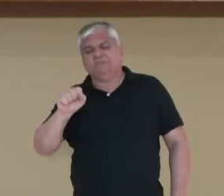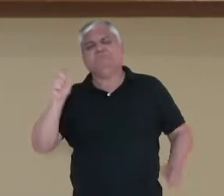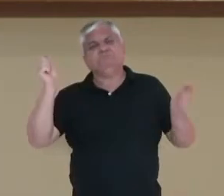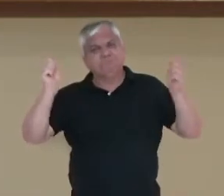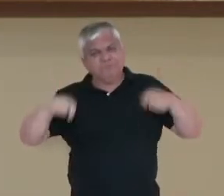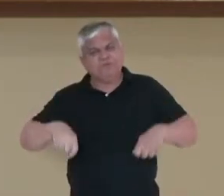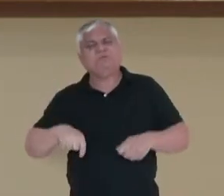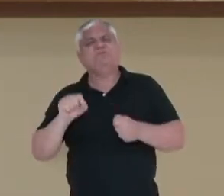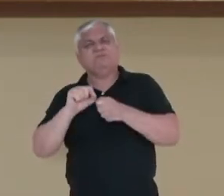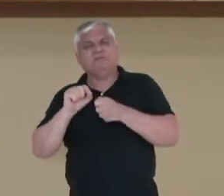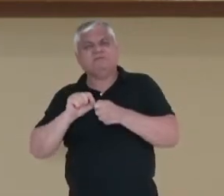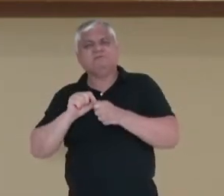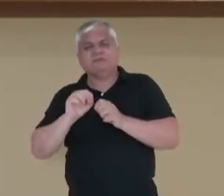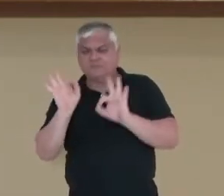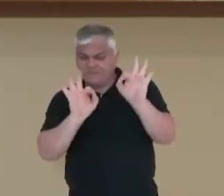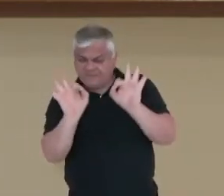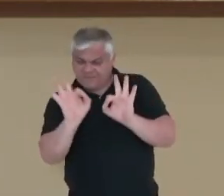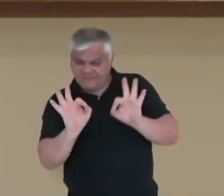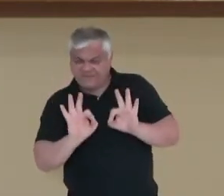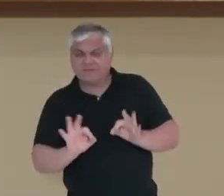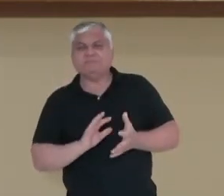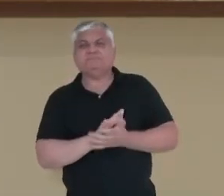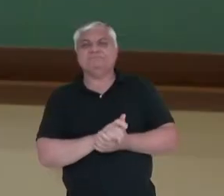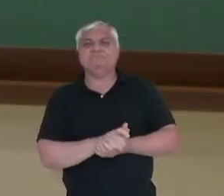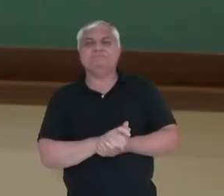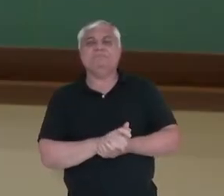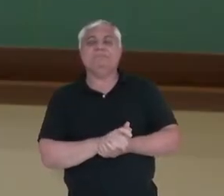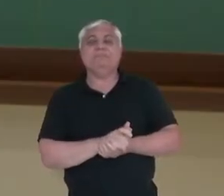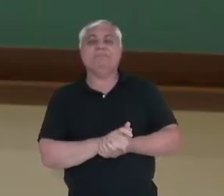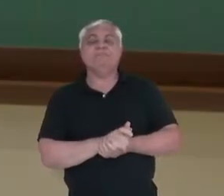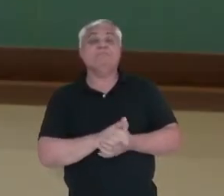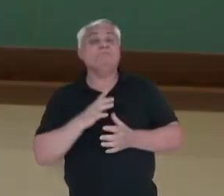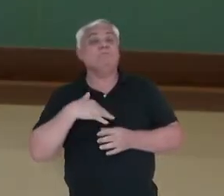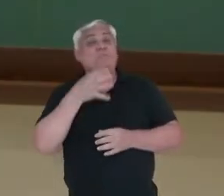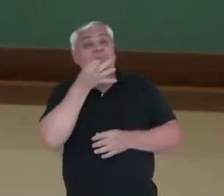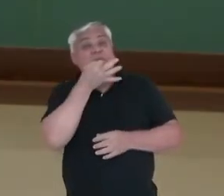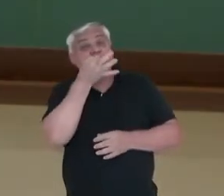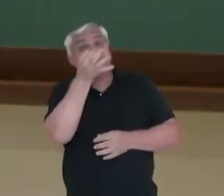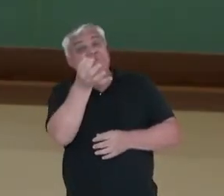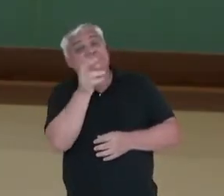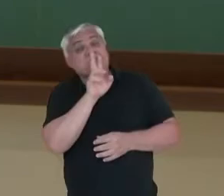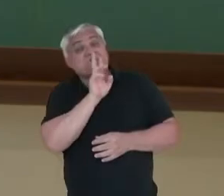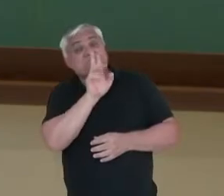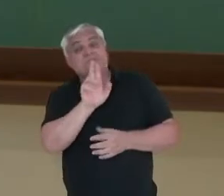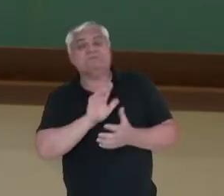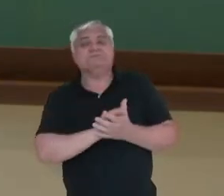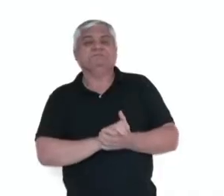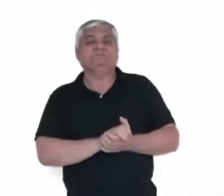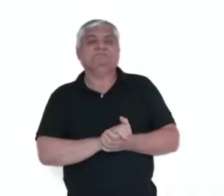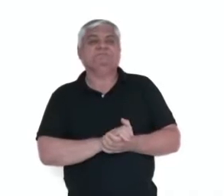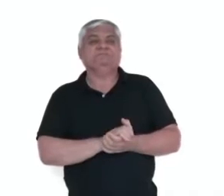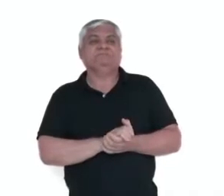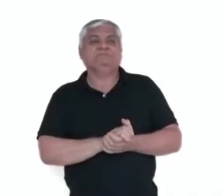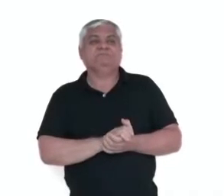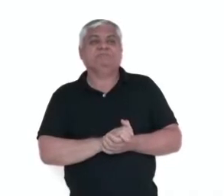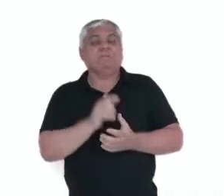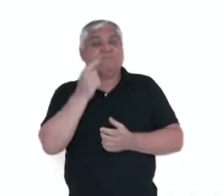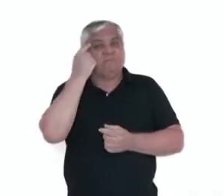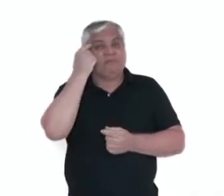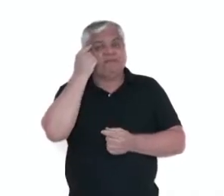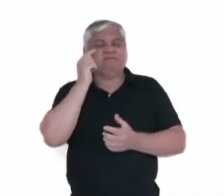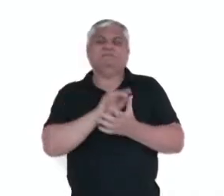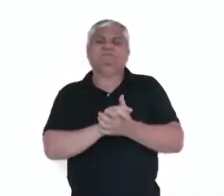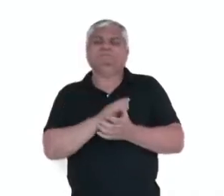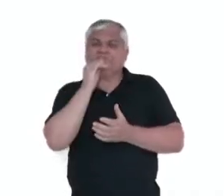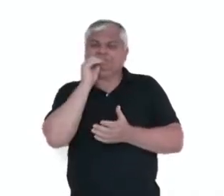partir de toda essa aula, tá? Vamos agora então para uma sugestão de reflexão. Aqui bem legal então pensar que as teorias